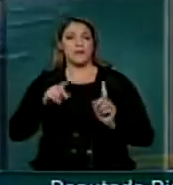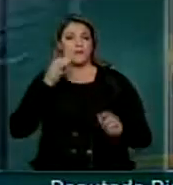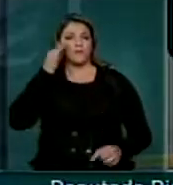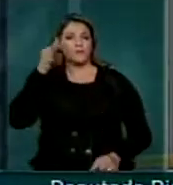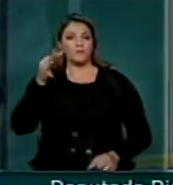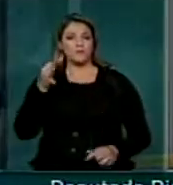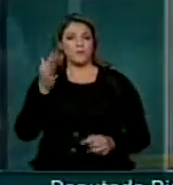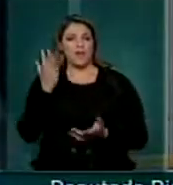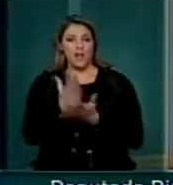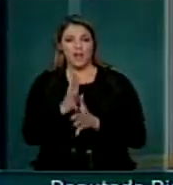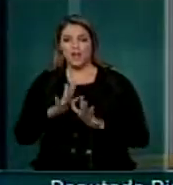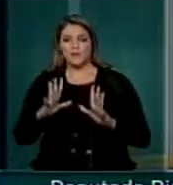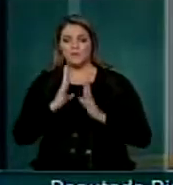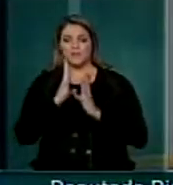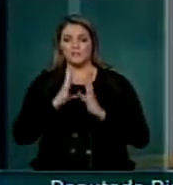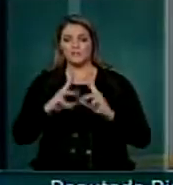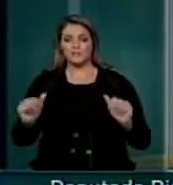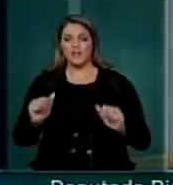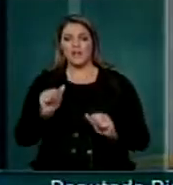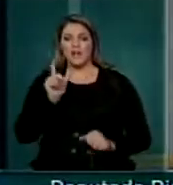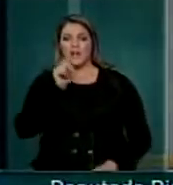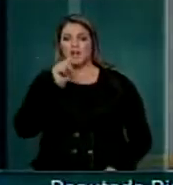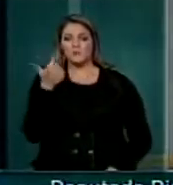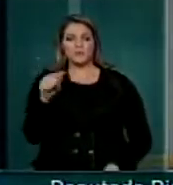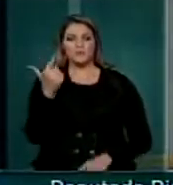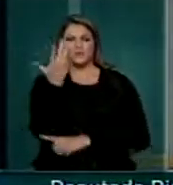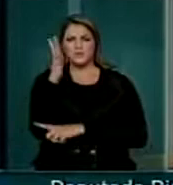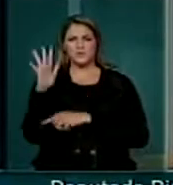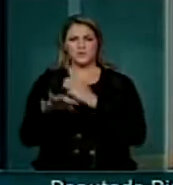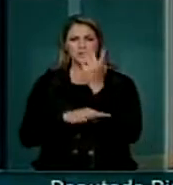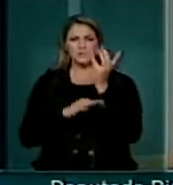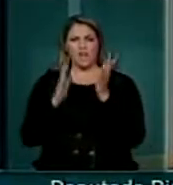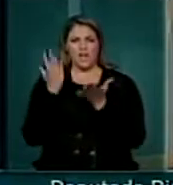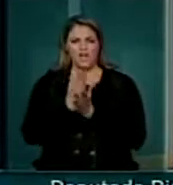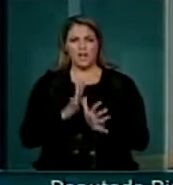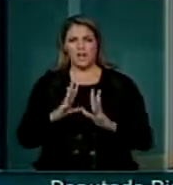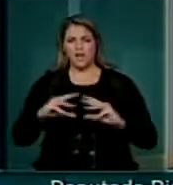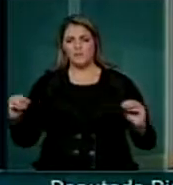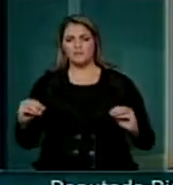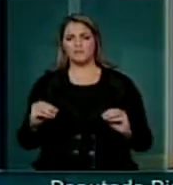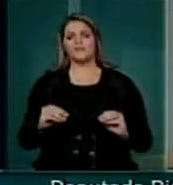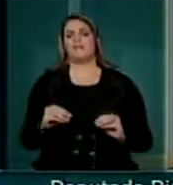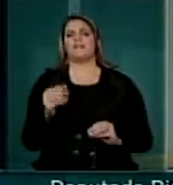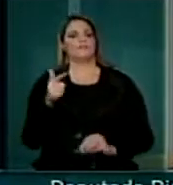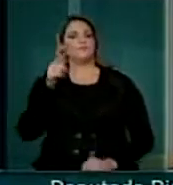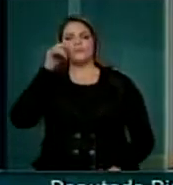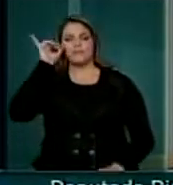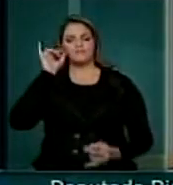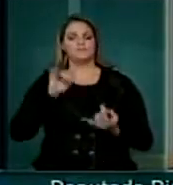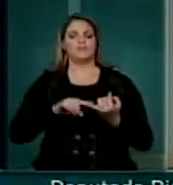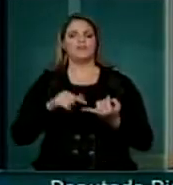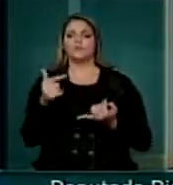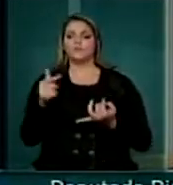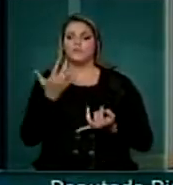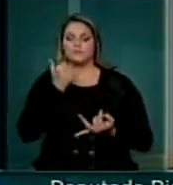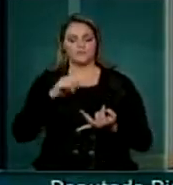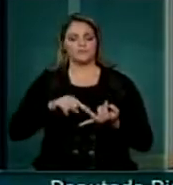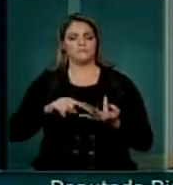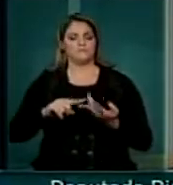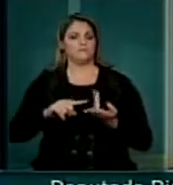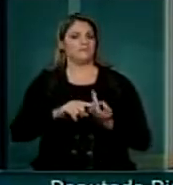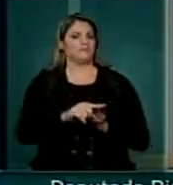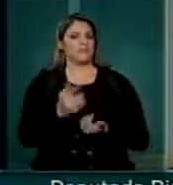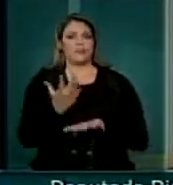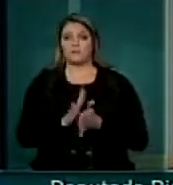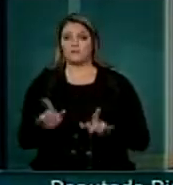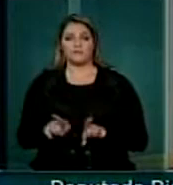o dia que a floresta não mais lá estiver, com certeza nós não teremos mais a pecuária e nós não teremos mais a agricultura.